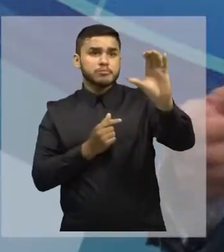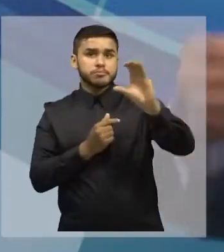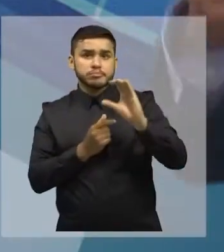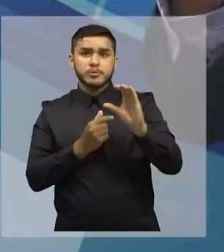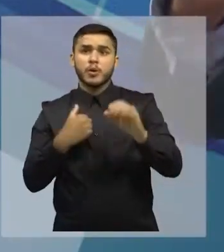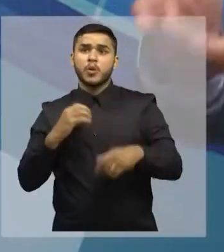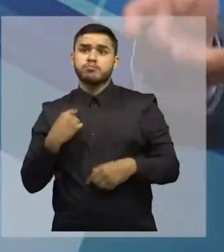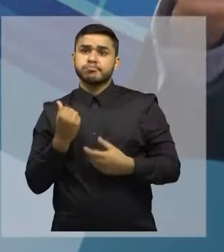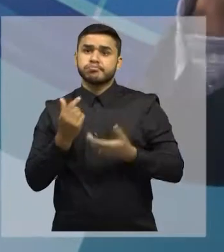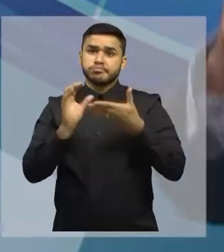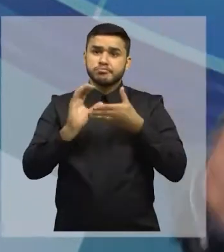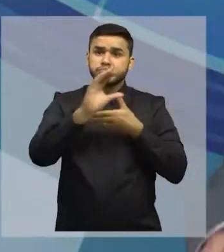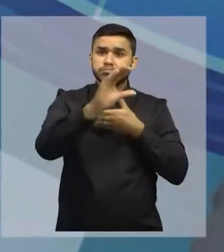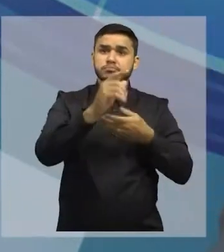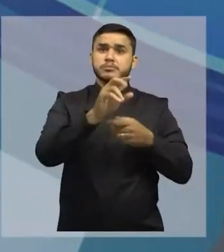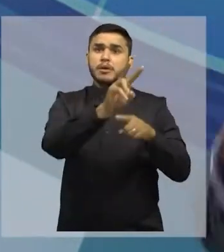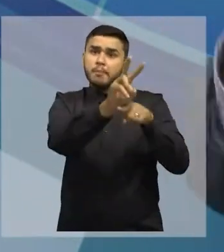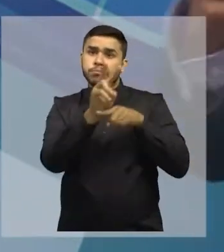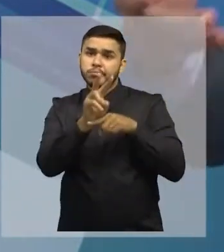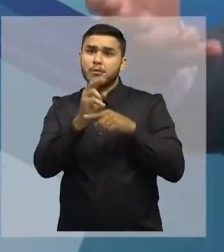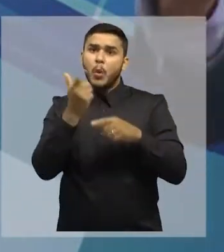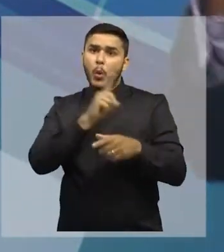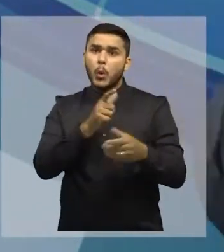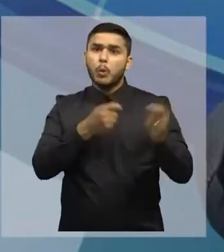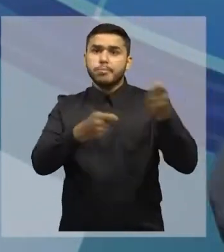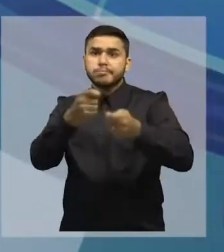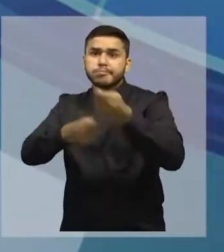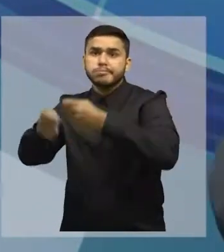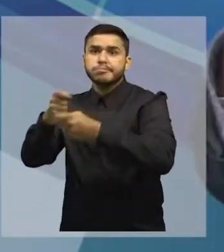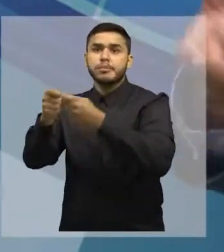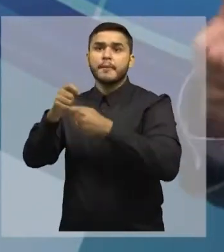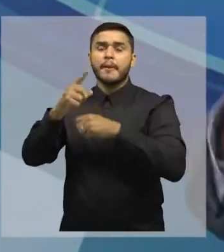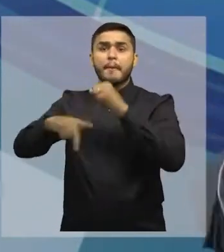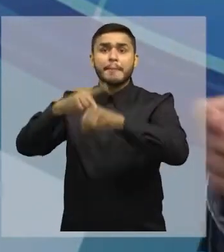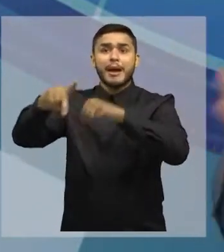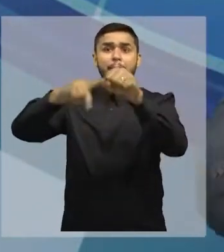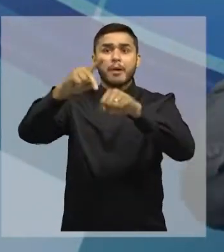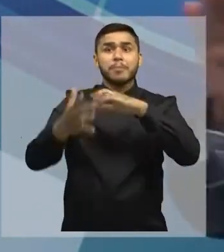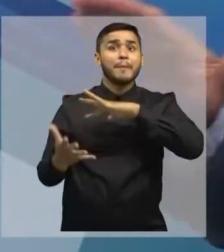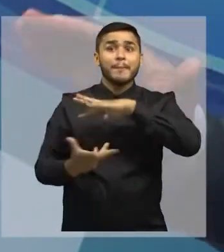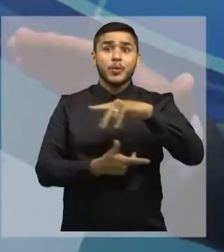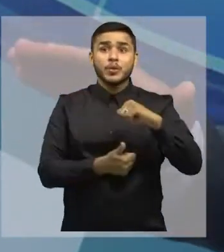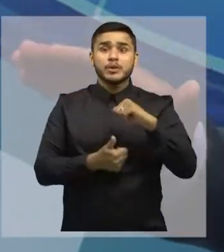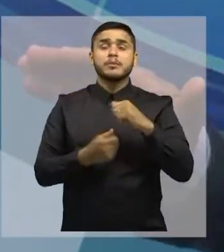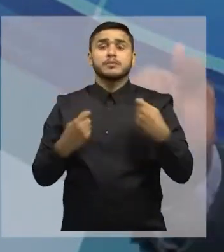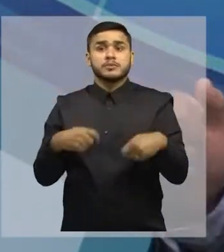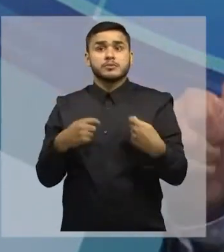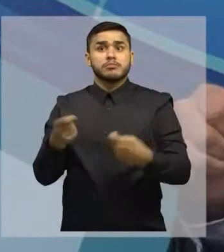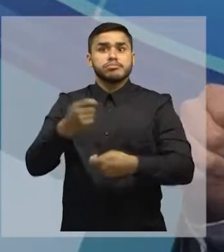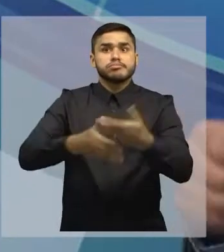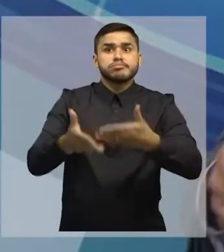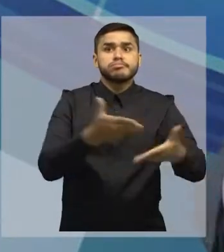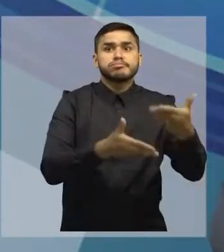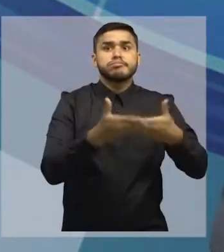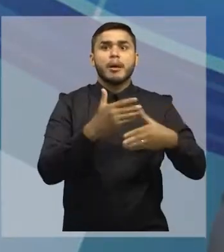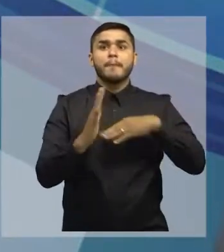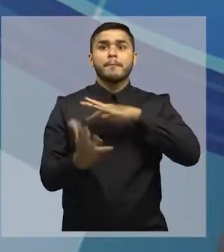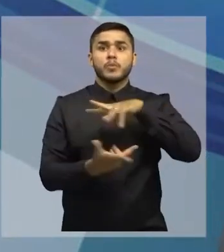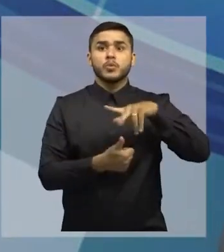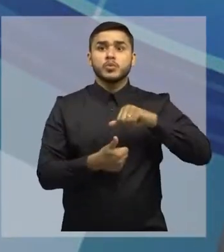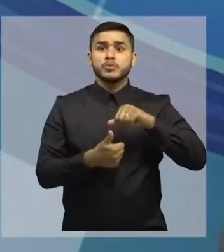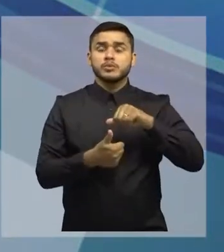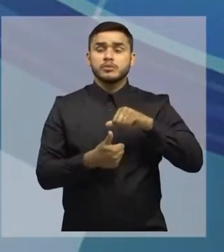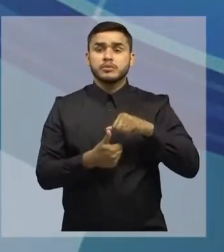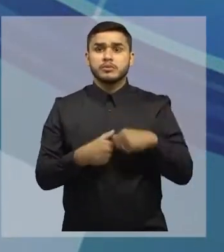credibilidade, para participar dos fundos públicos internacionais, para captar recursos, para realizar investimento, porque sem dinheiro você não faz nada. Aí a gente tem